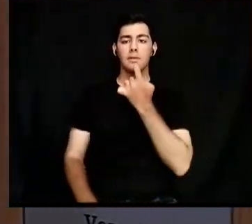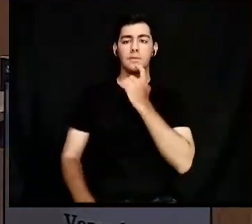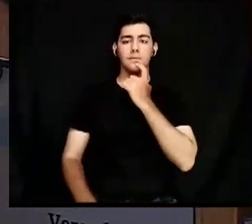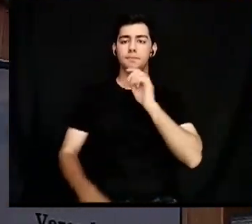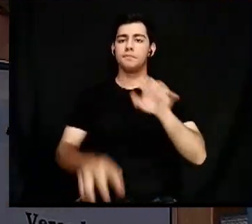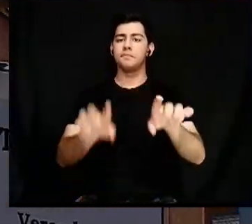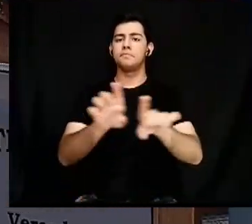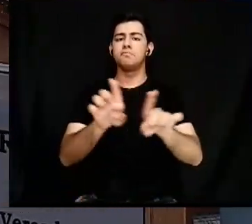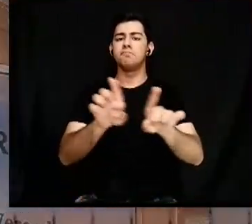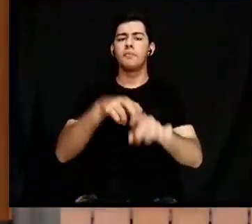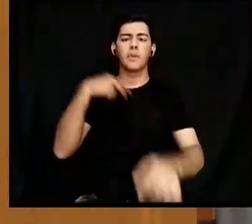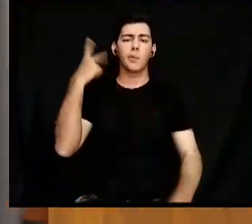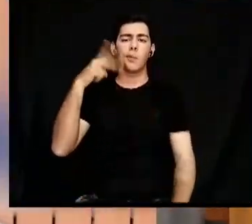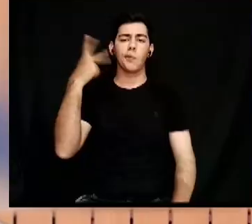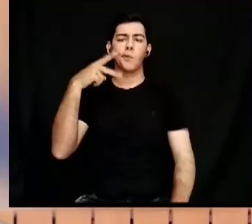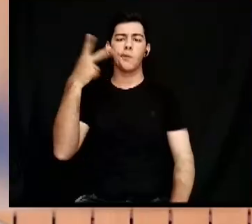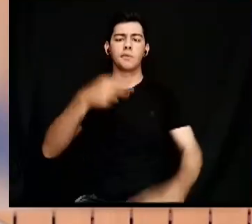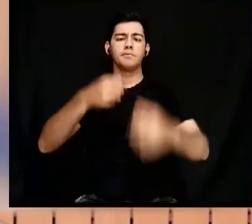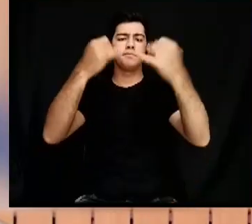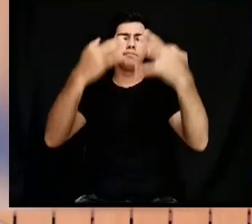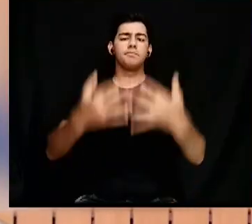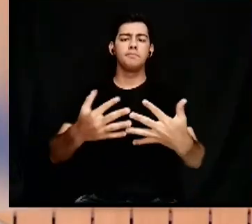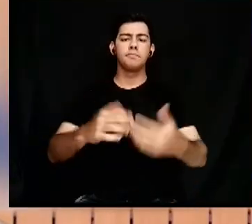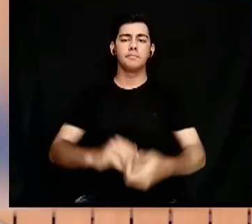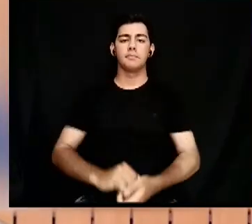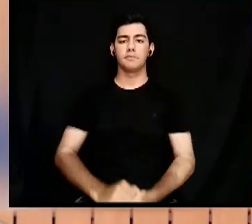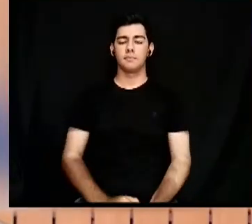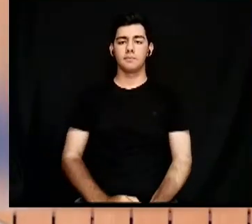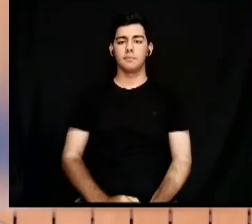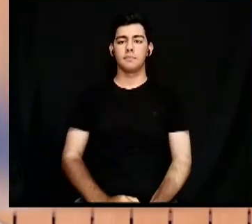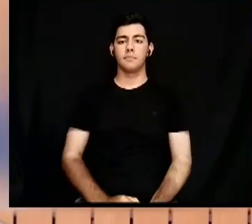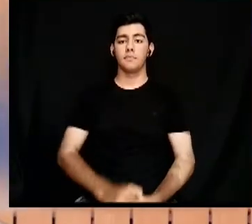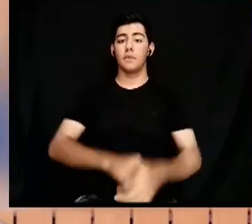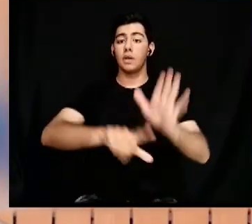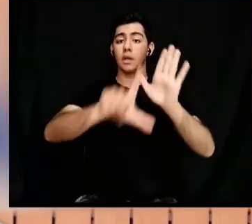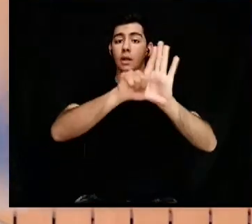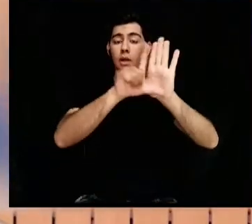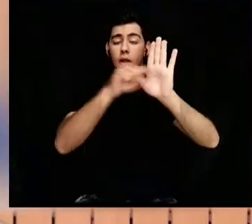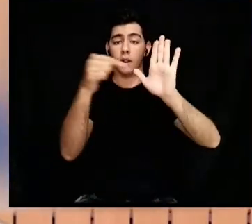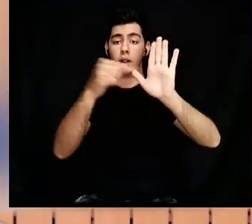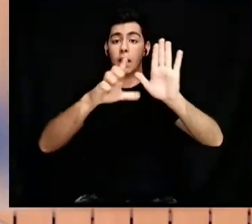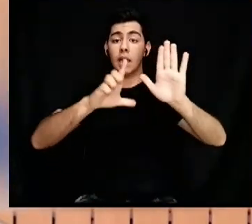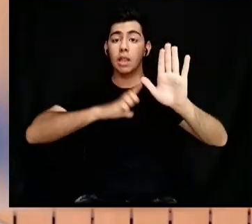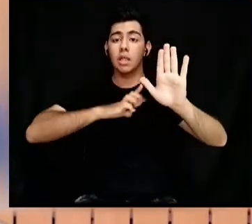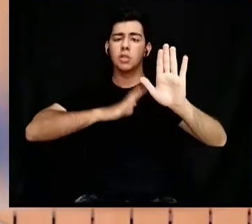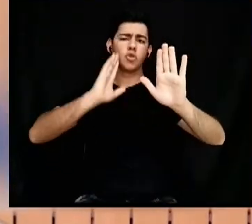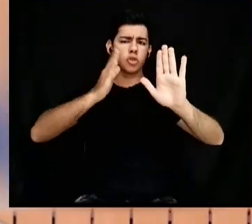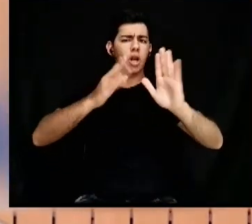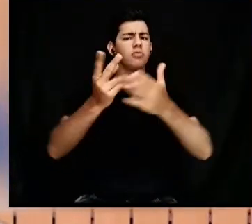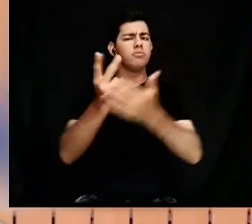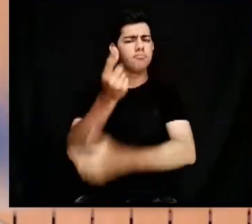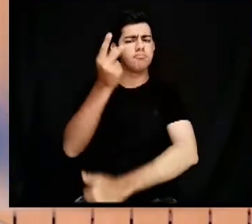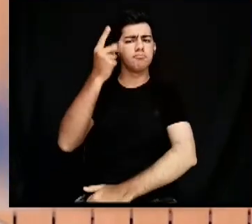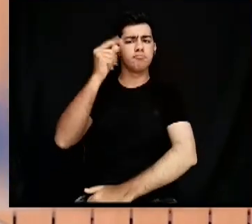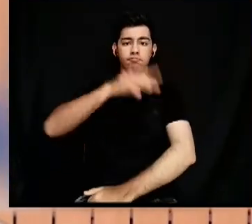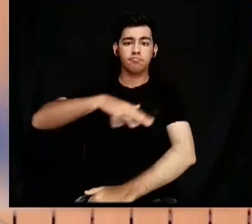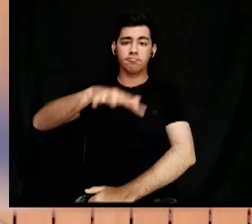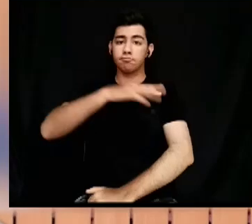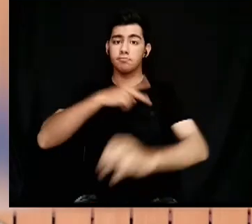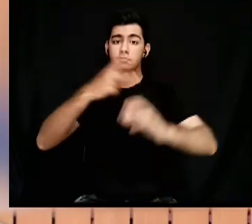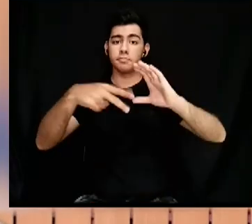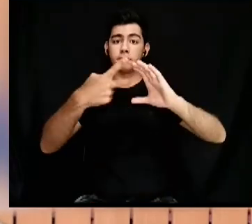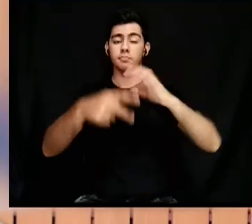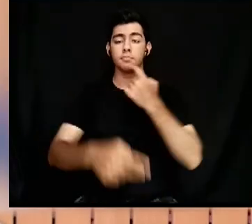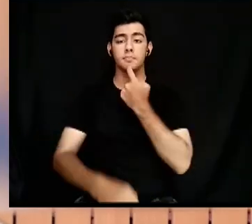vereadores à tribuna. Essa lei, ela existe há algum tempo aqui na Câmara Municipal. Foi uma lei